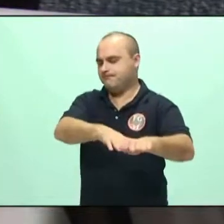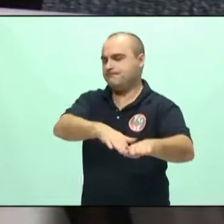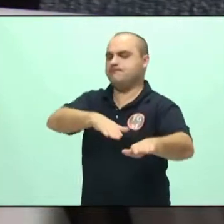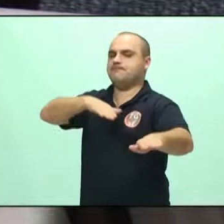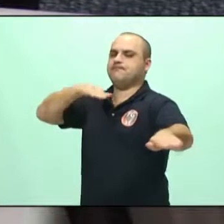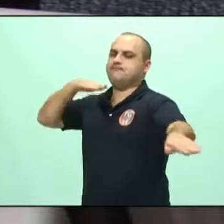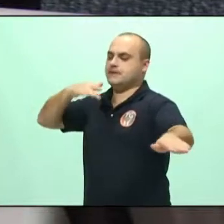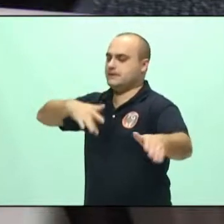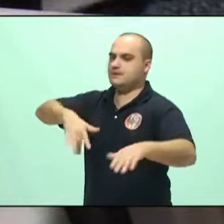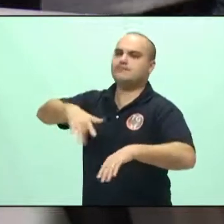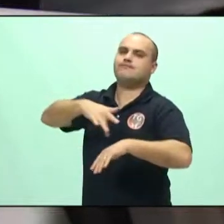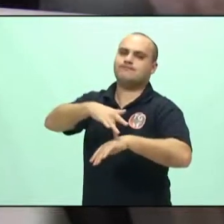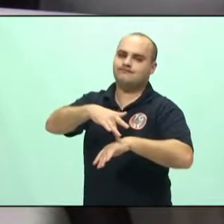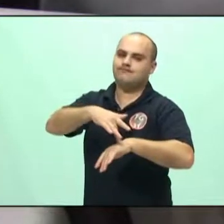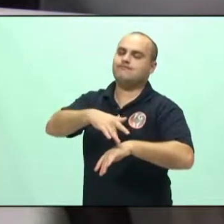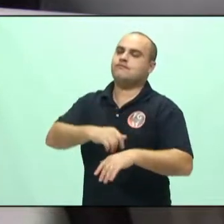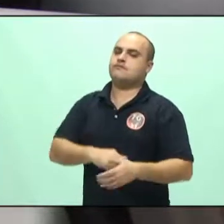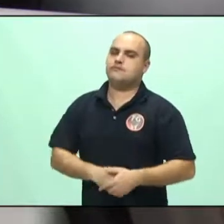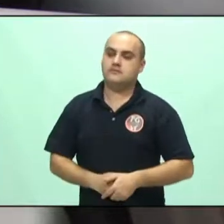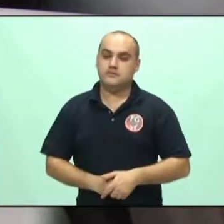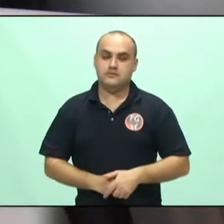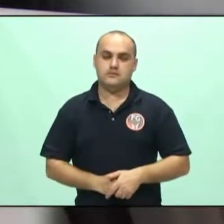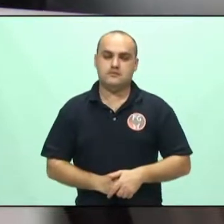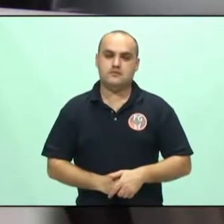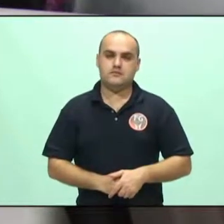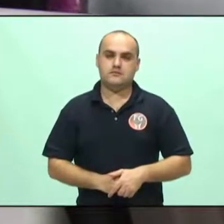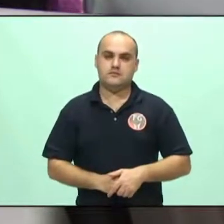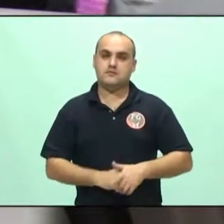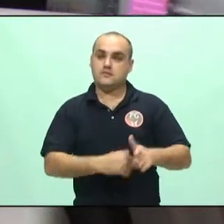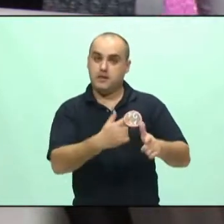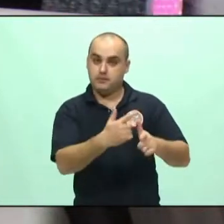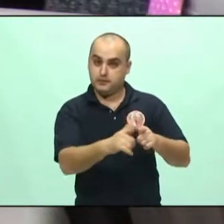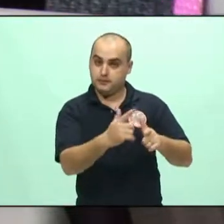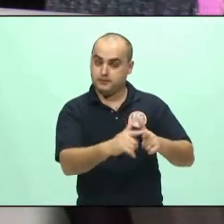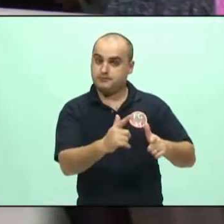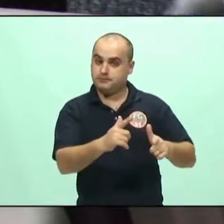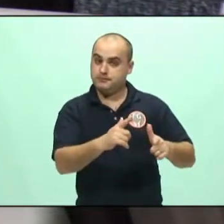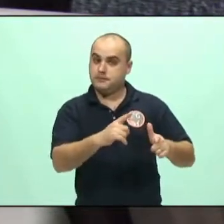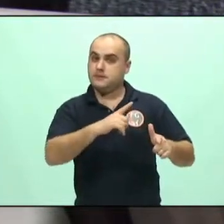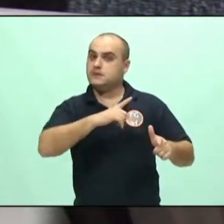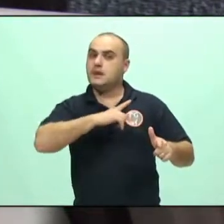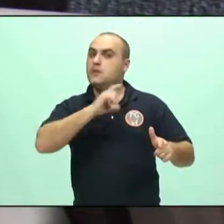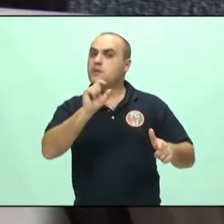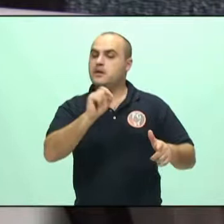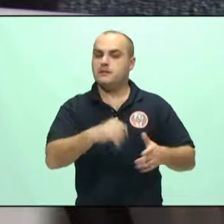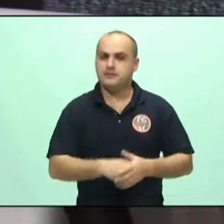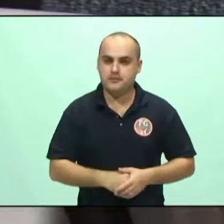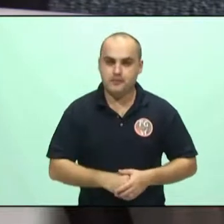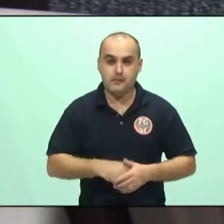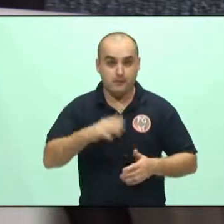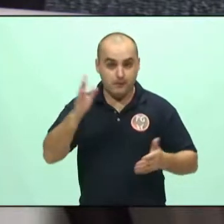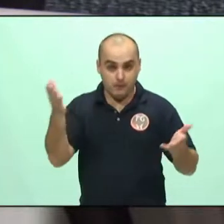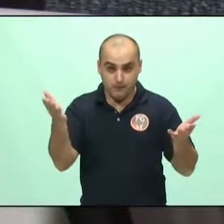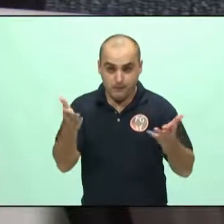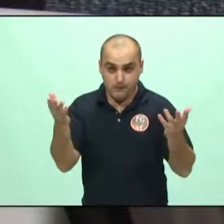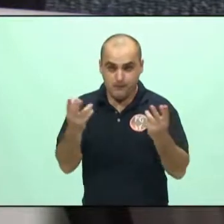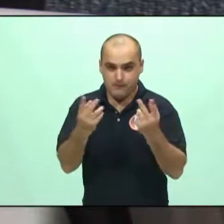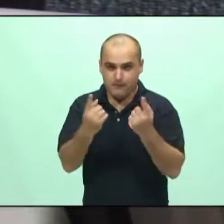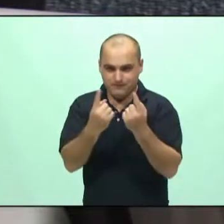além desse problema Tonho a gente tem um problema sério eles estão duplicando e